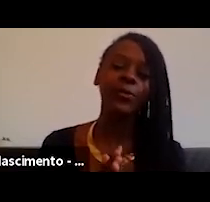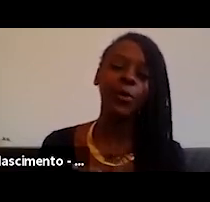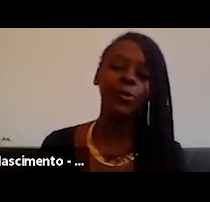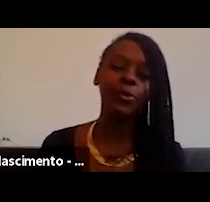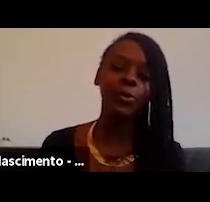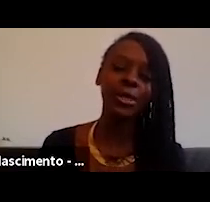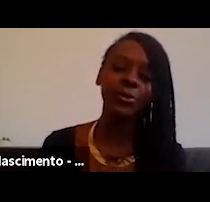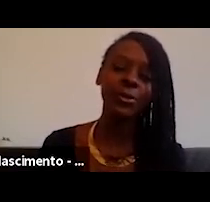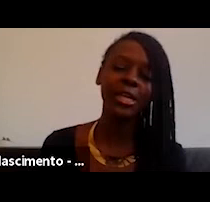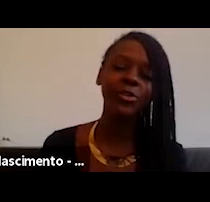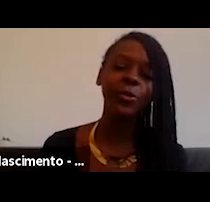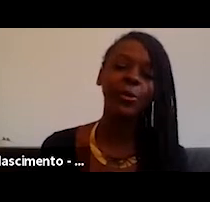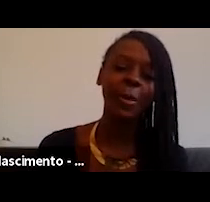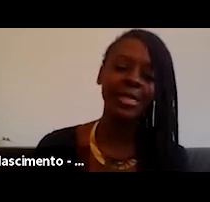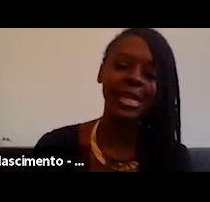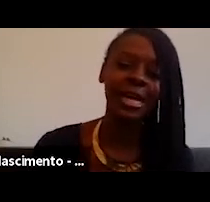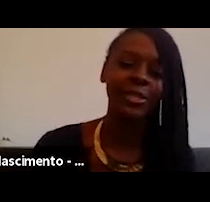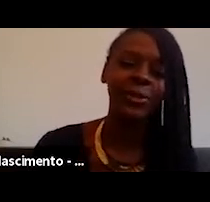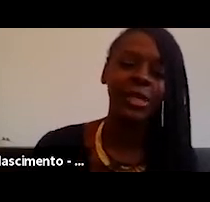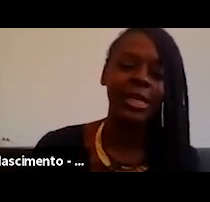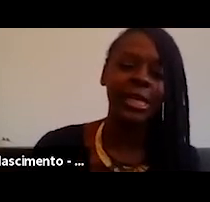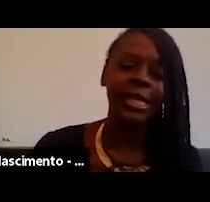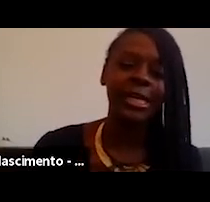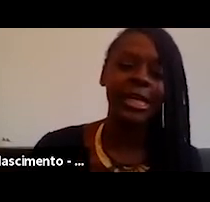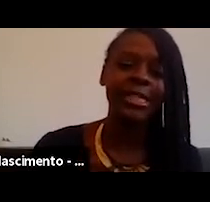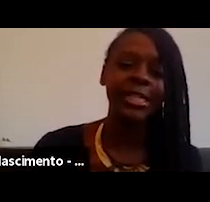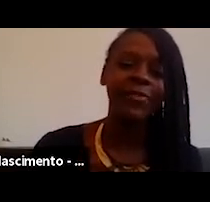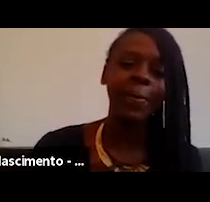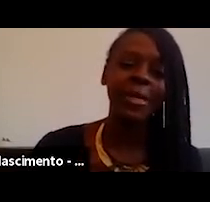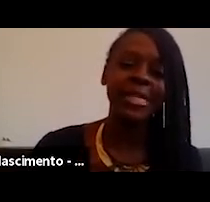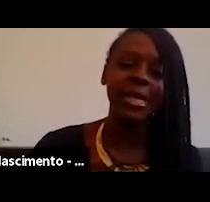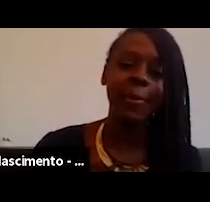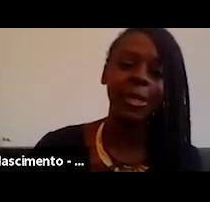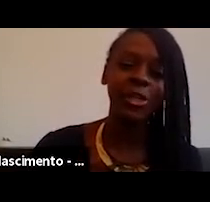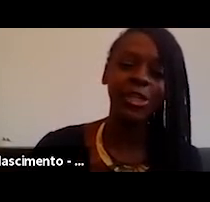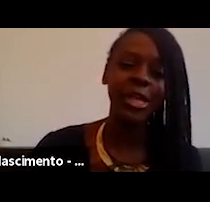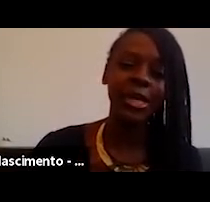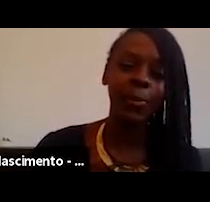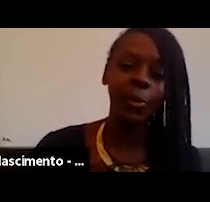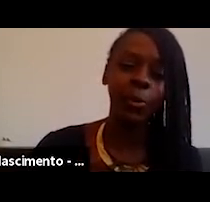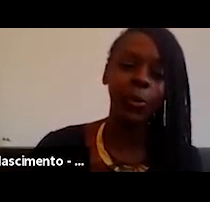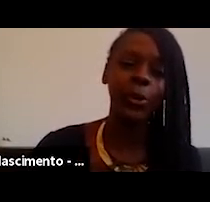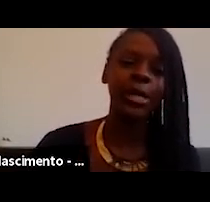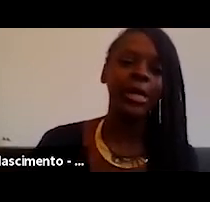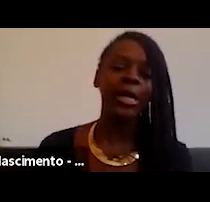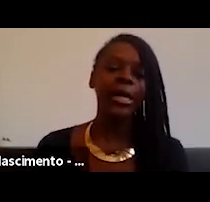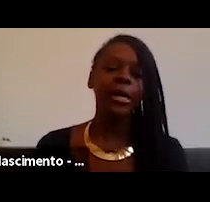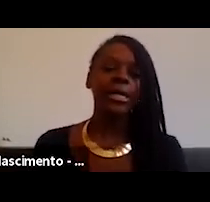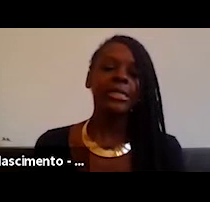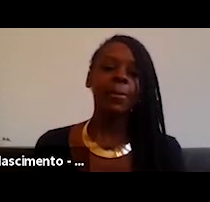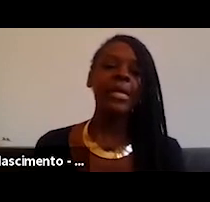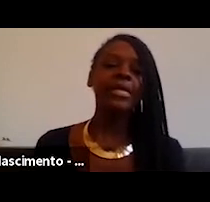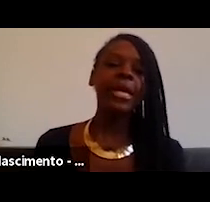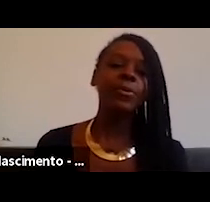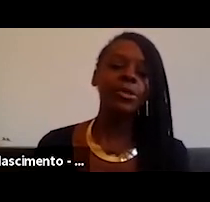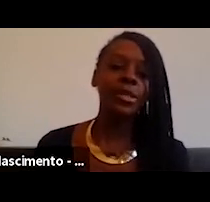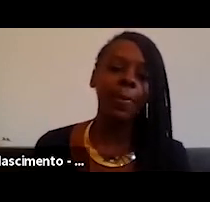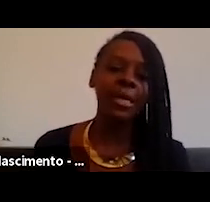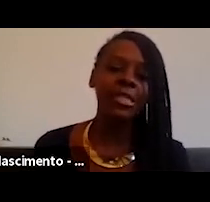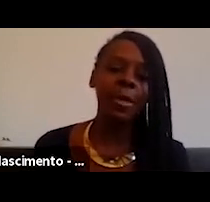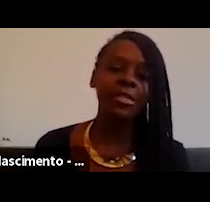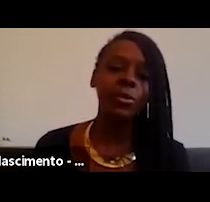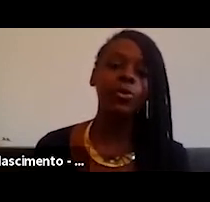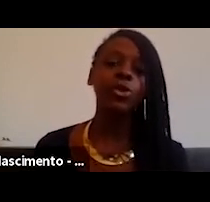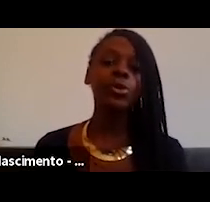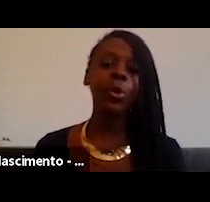O documento foi construído desde o ano passado. A Dani vai apresentar para a gente daqui a pouco. Também teremos